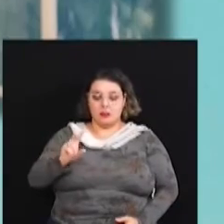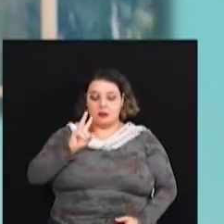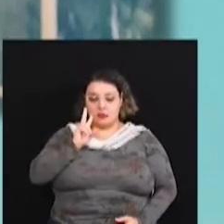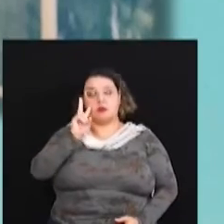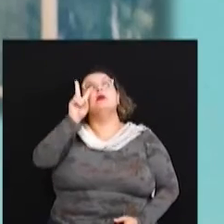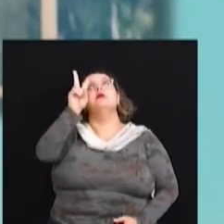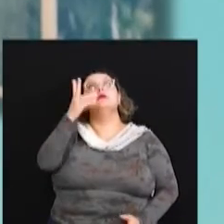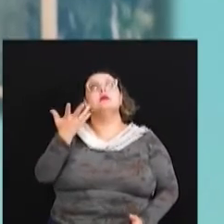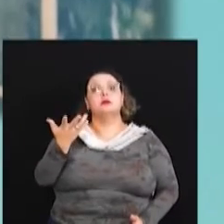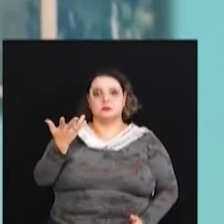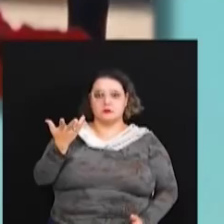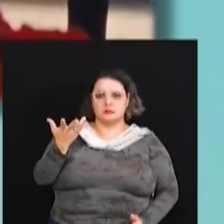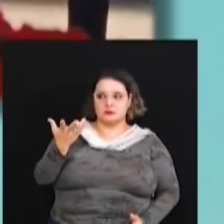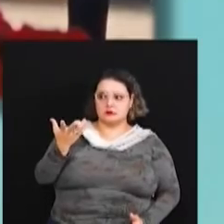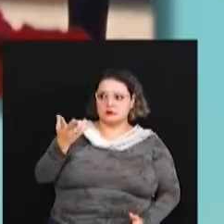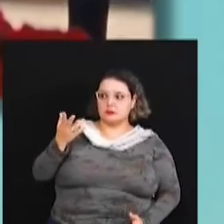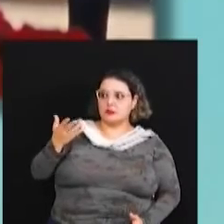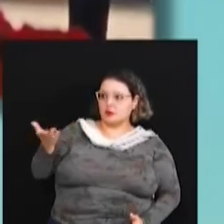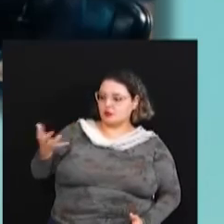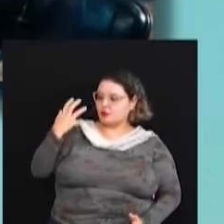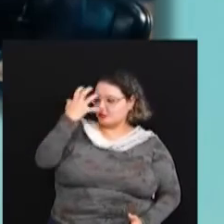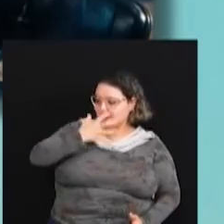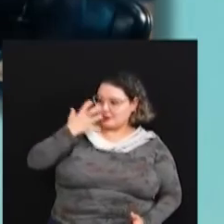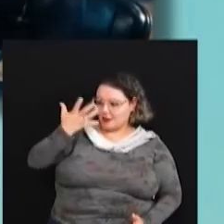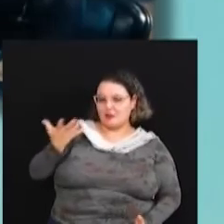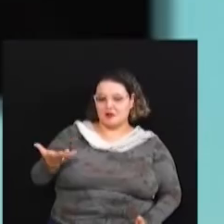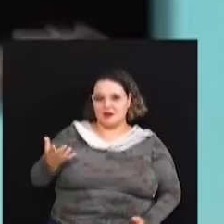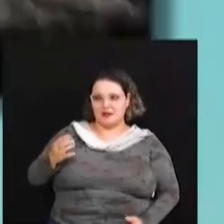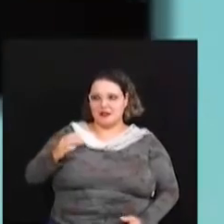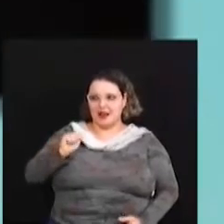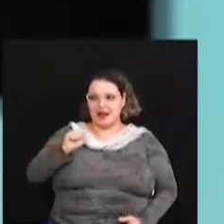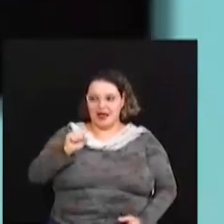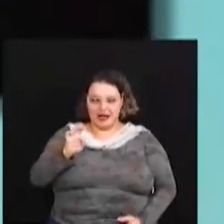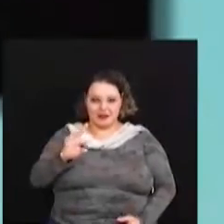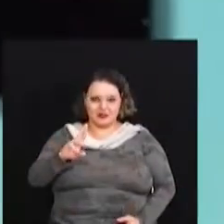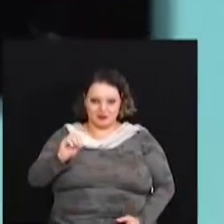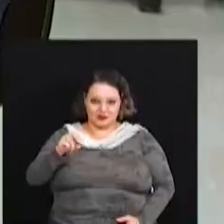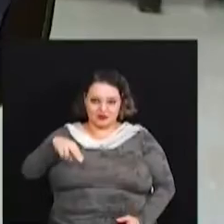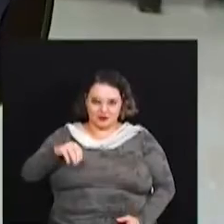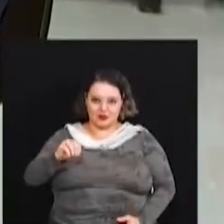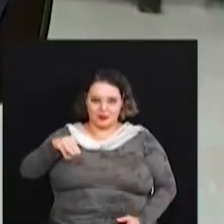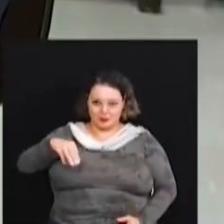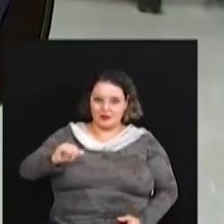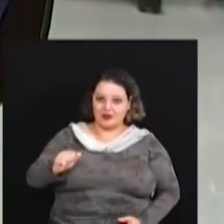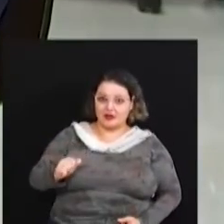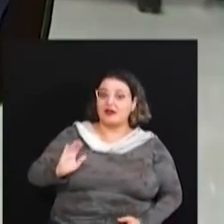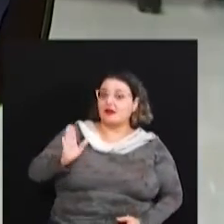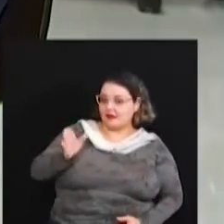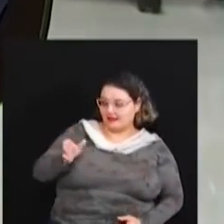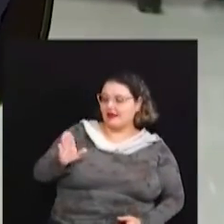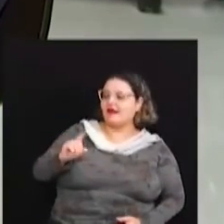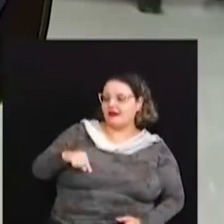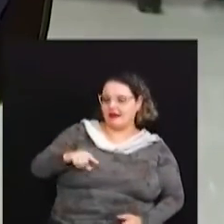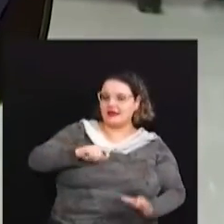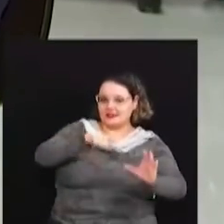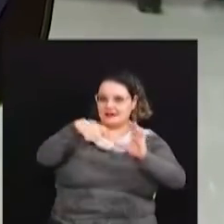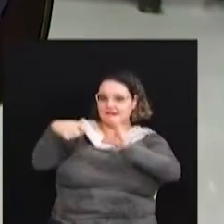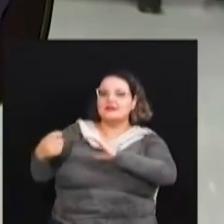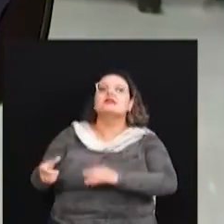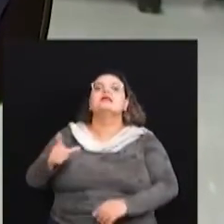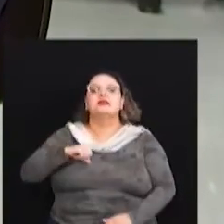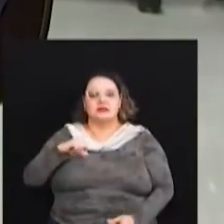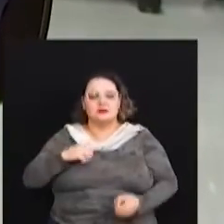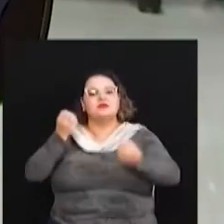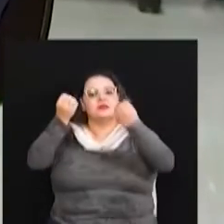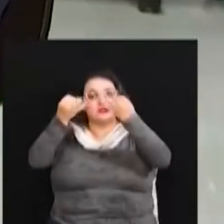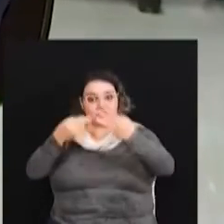Olhe para Cima. O senhor, enquanto apaixonado por astronomia, deve ter assistido também, né? Isso. Aliás, nós temos um projeto exatamente nessa